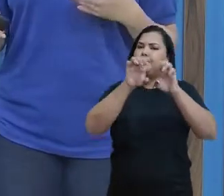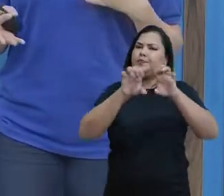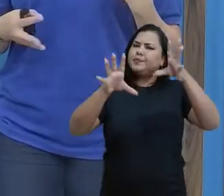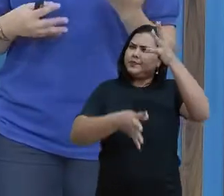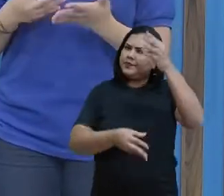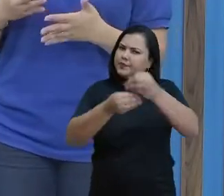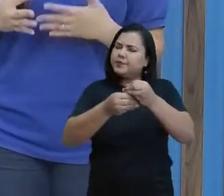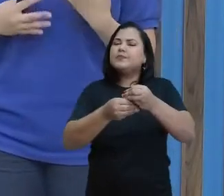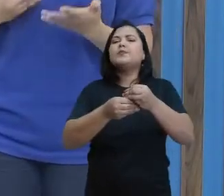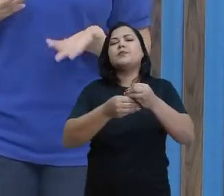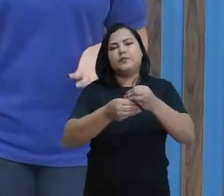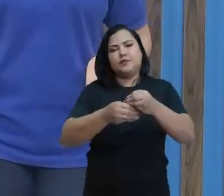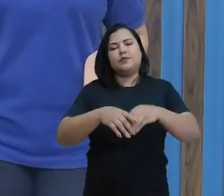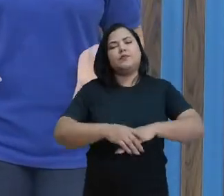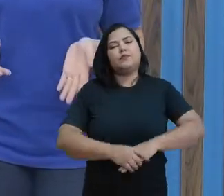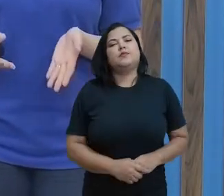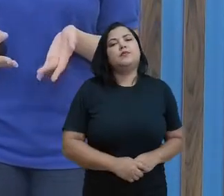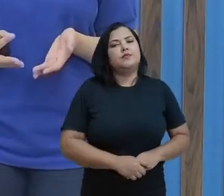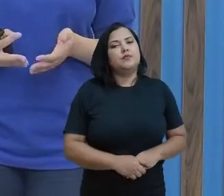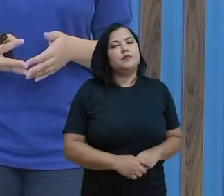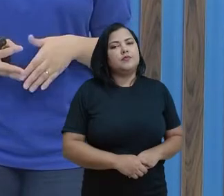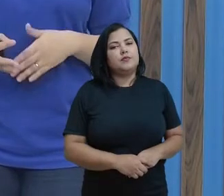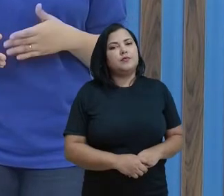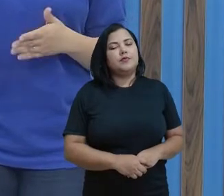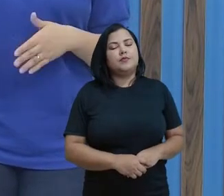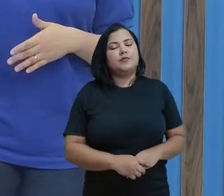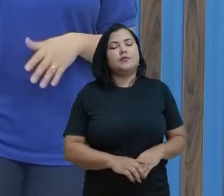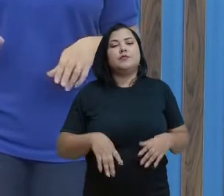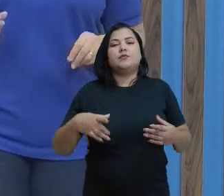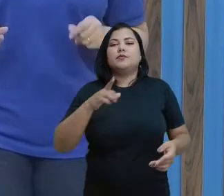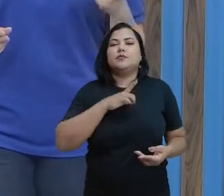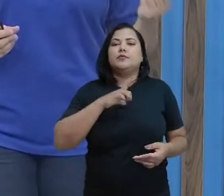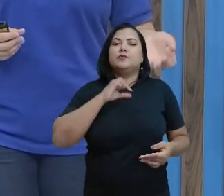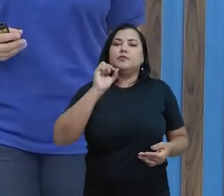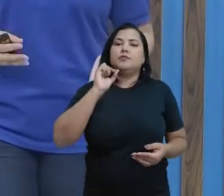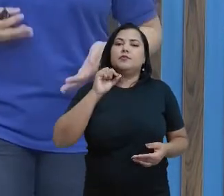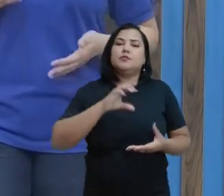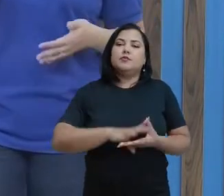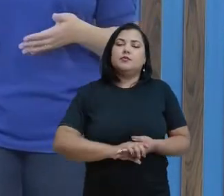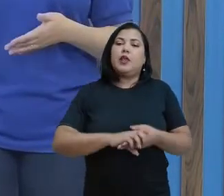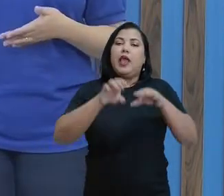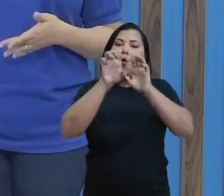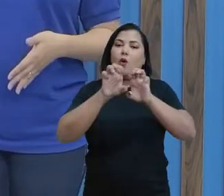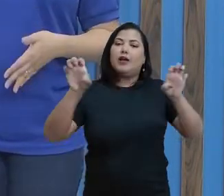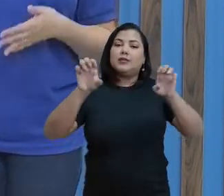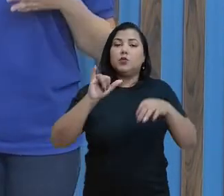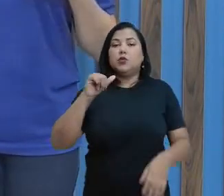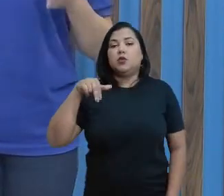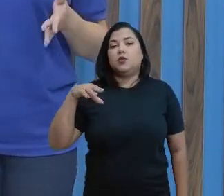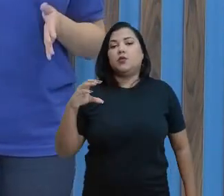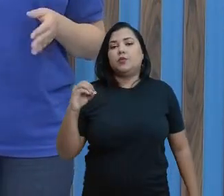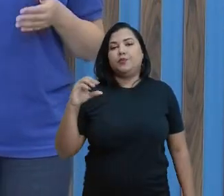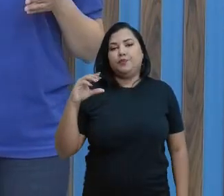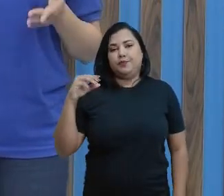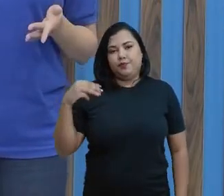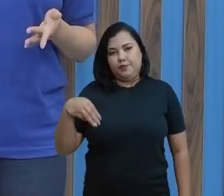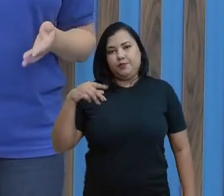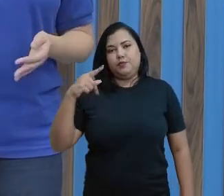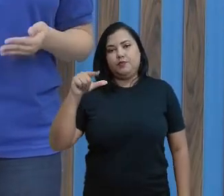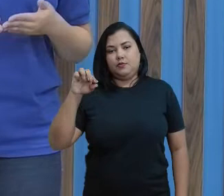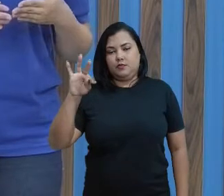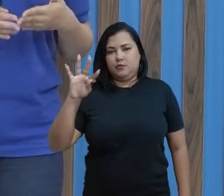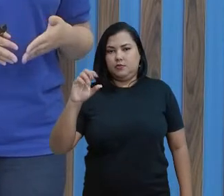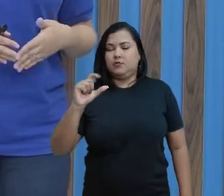reduzida ali, né? Uma equação incompleta, na verdade. E aí, quando a gente tem essa equação incompleta, o que a gente faz? A gente tem que usar aquela